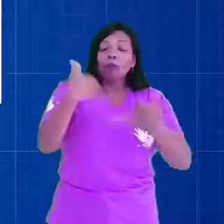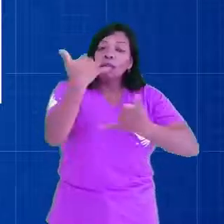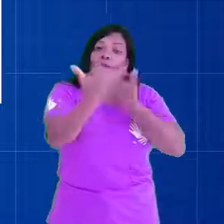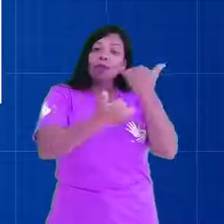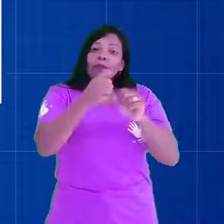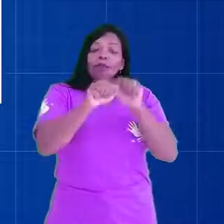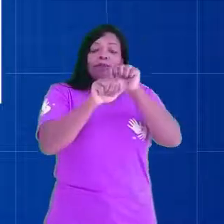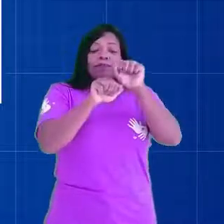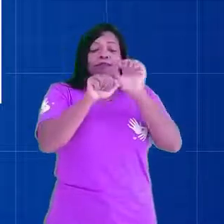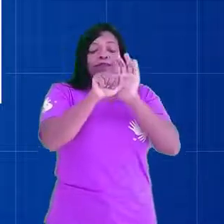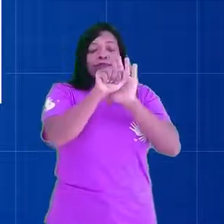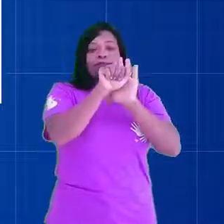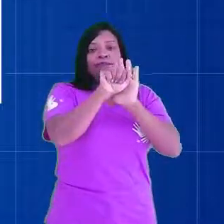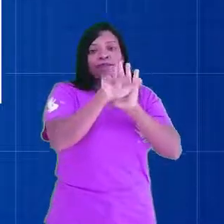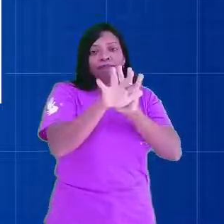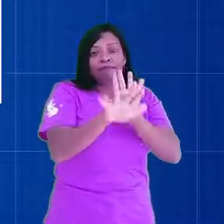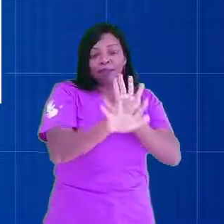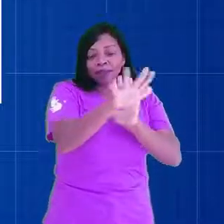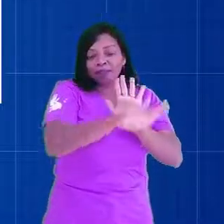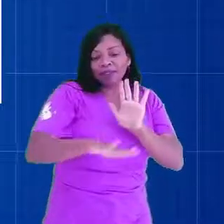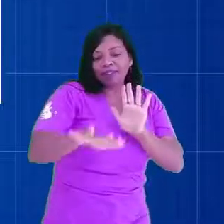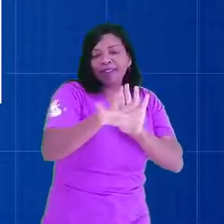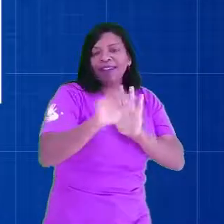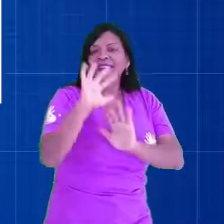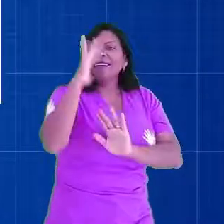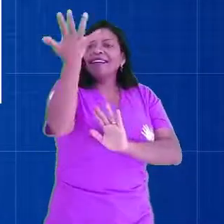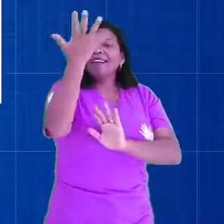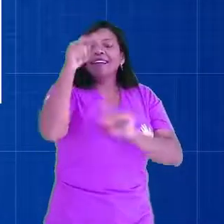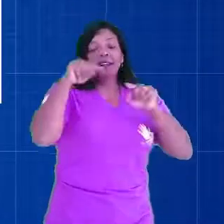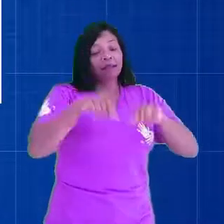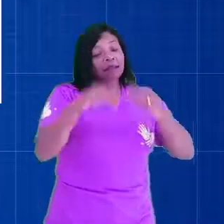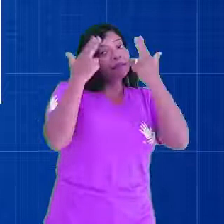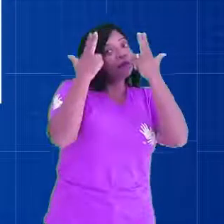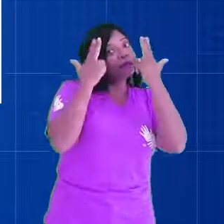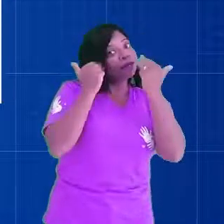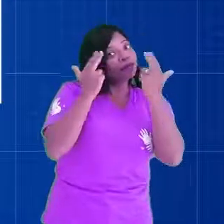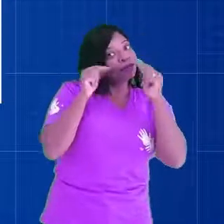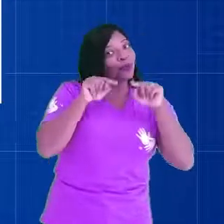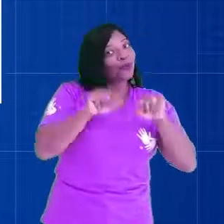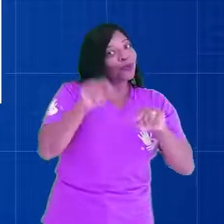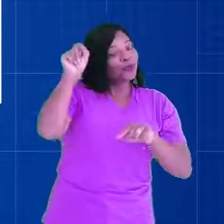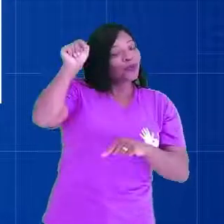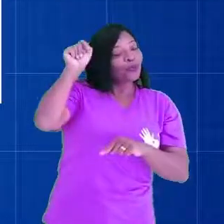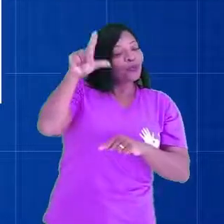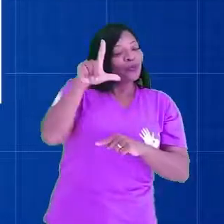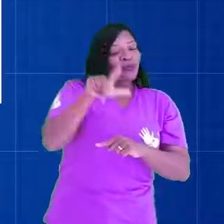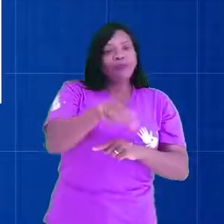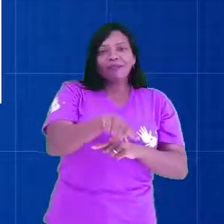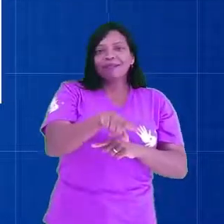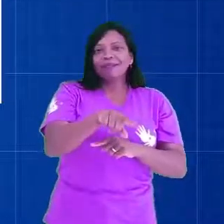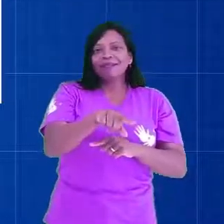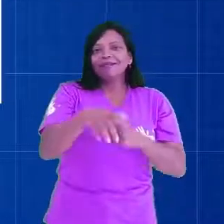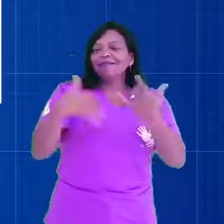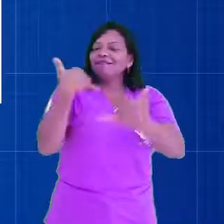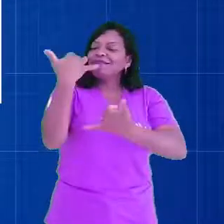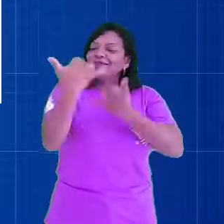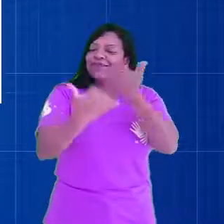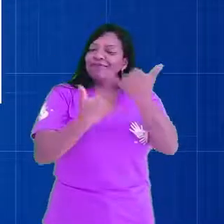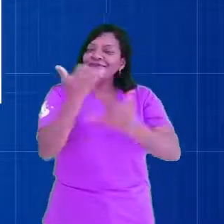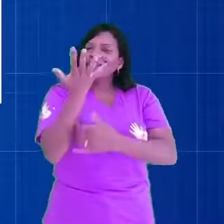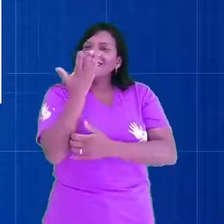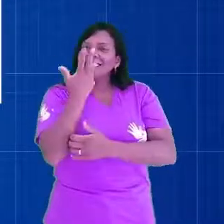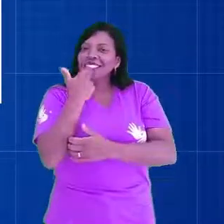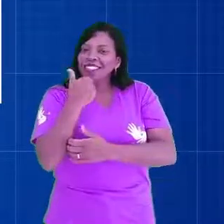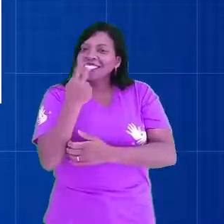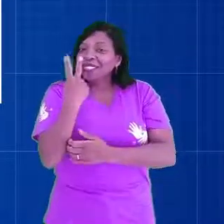sombras. Então, este é um exemplo de fonte de luz natural que as crianças estão